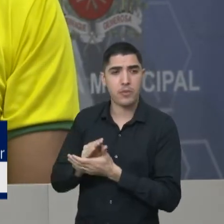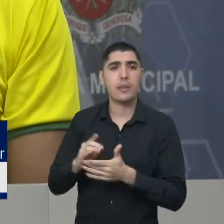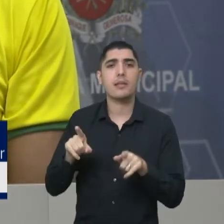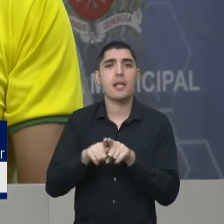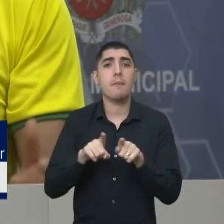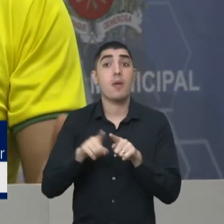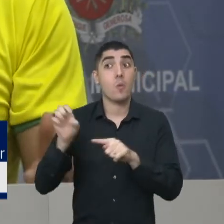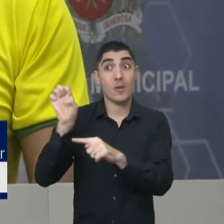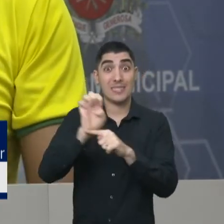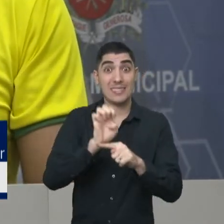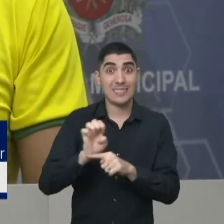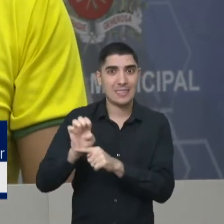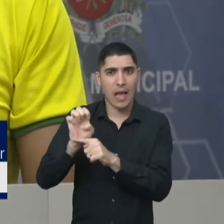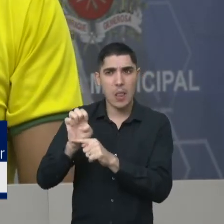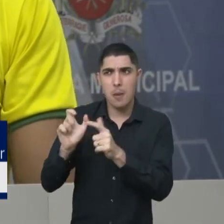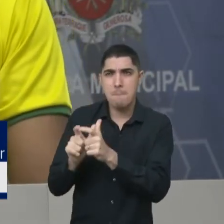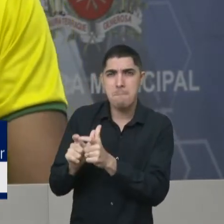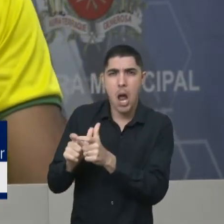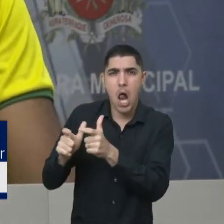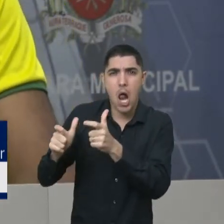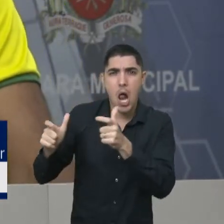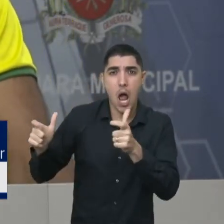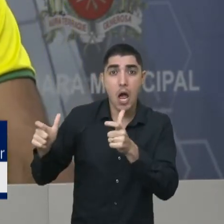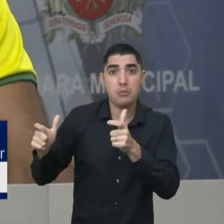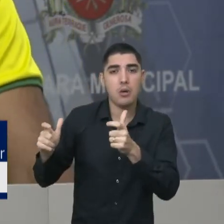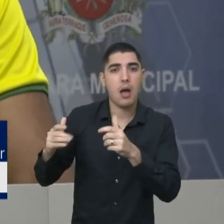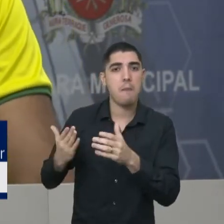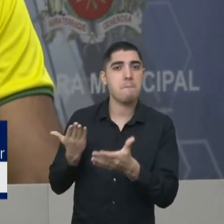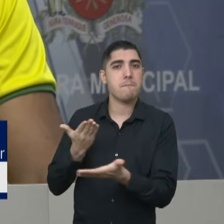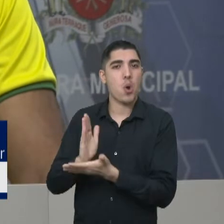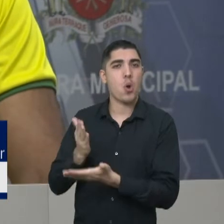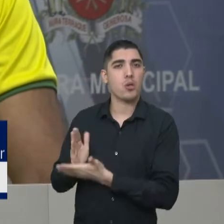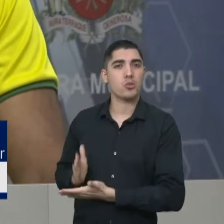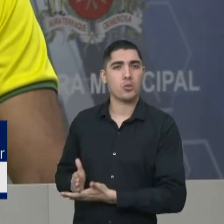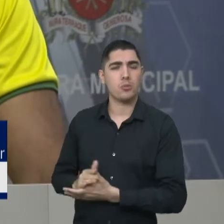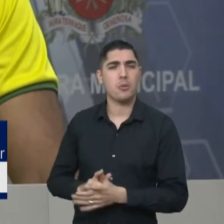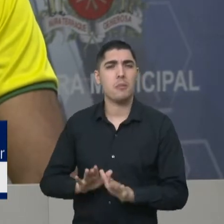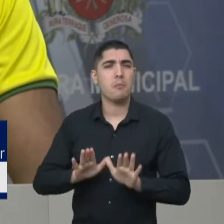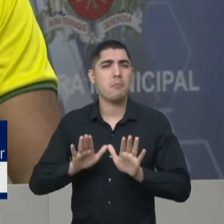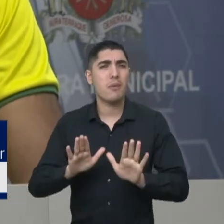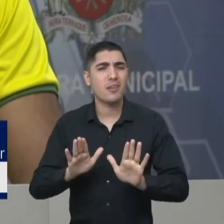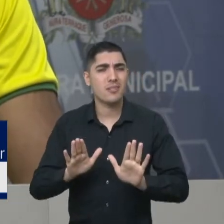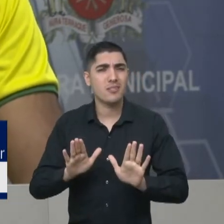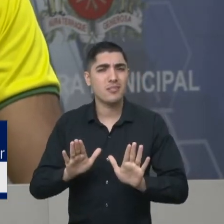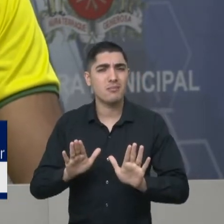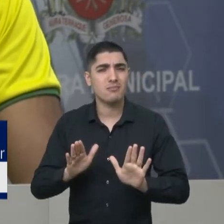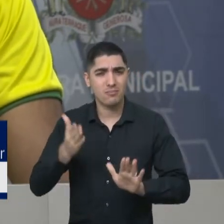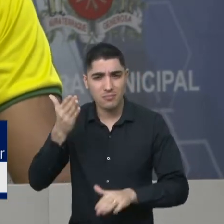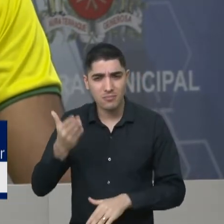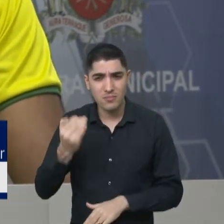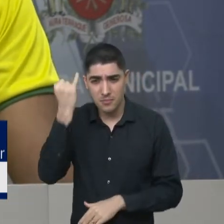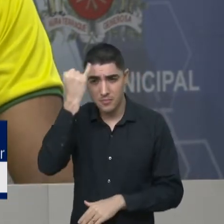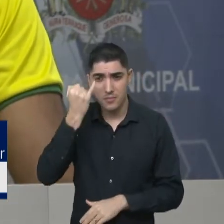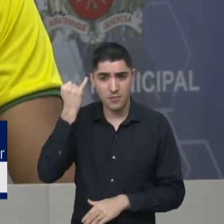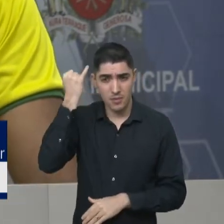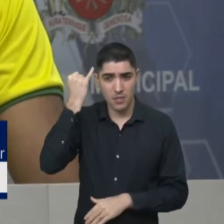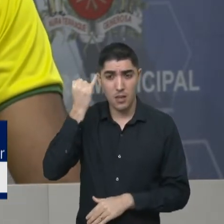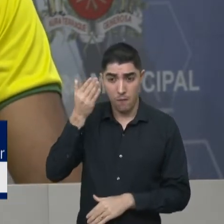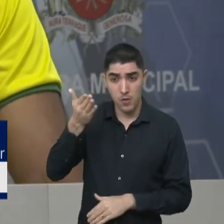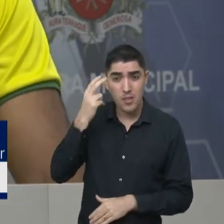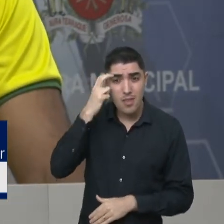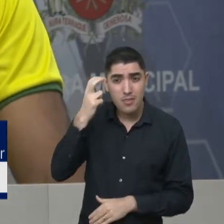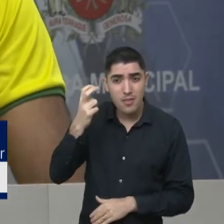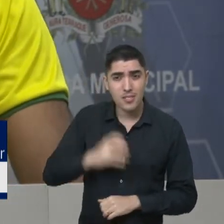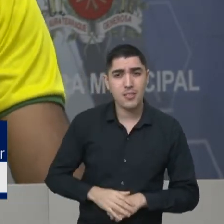populosos, gigantescos. Como é que se explica, vereador Zé Cláudio, sensatamente, como é que se